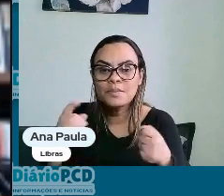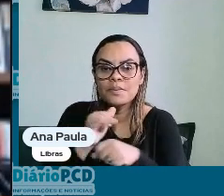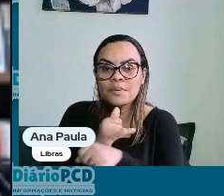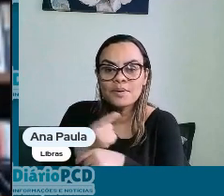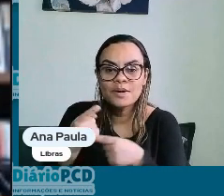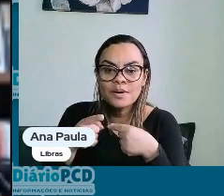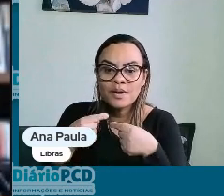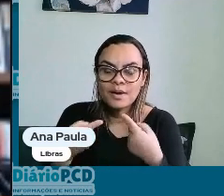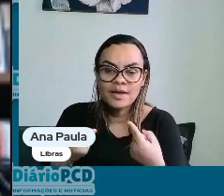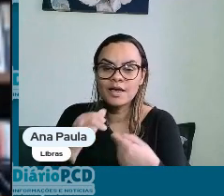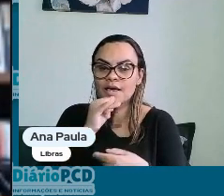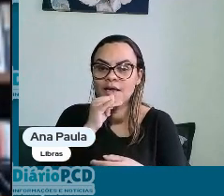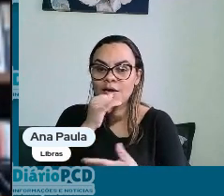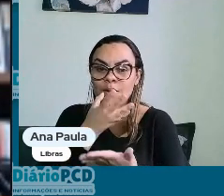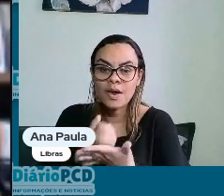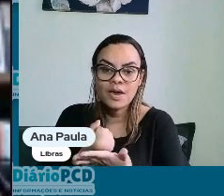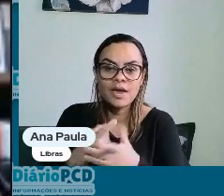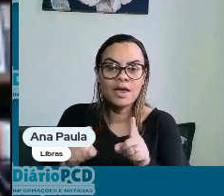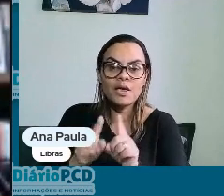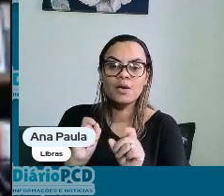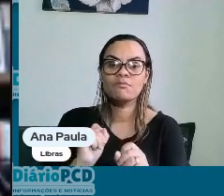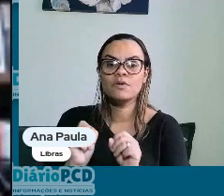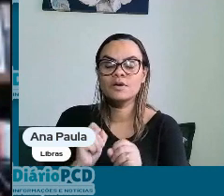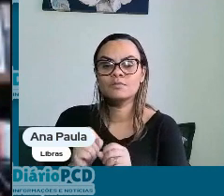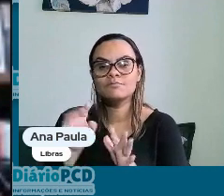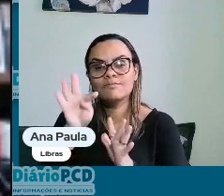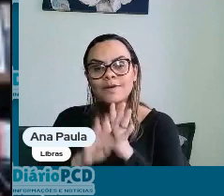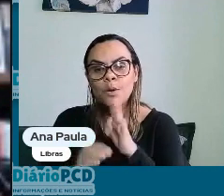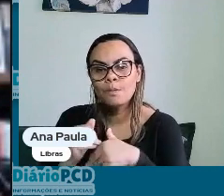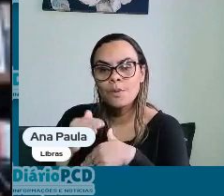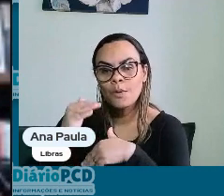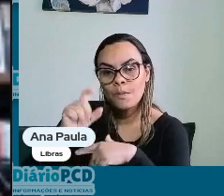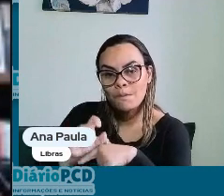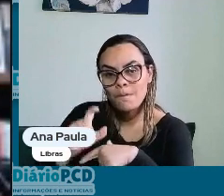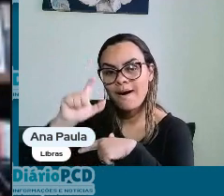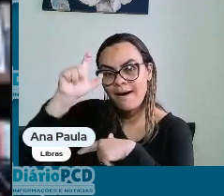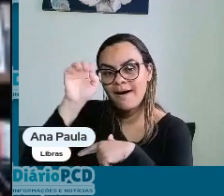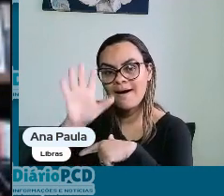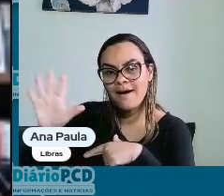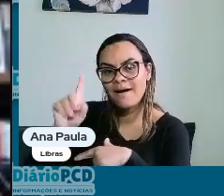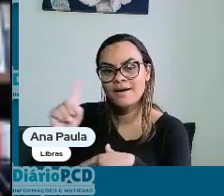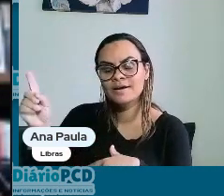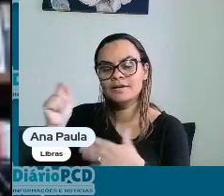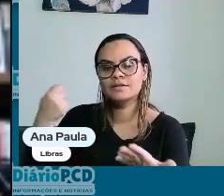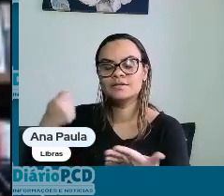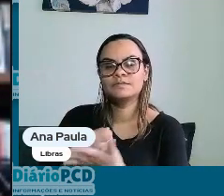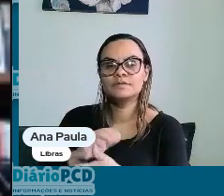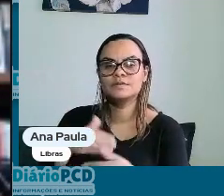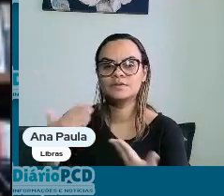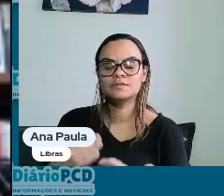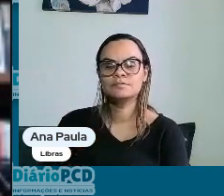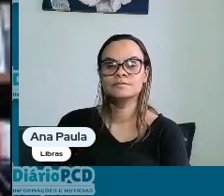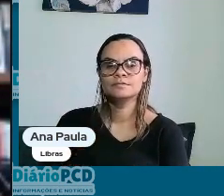exemplo, baixado, vai ter um tributo maior, porque o outro estado é que vai definir qual vai ser a